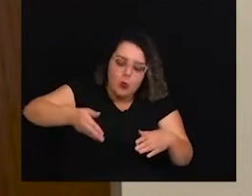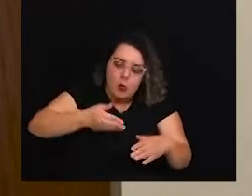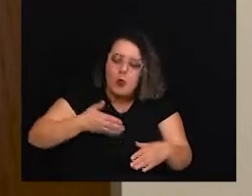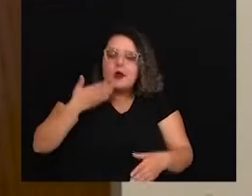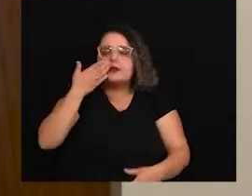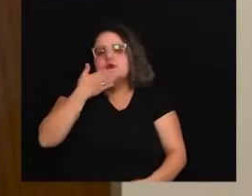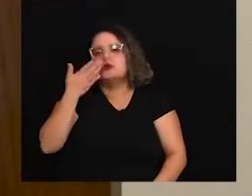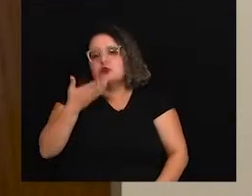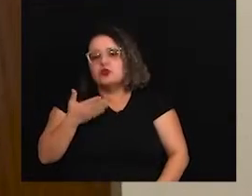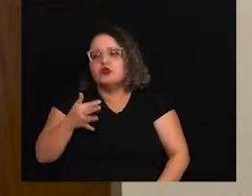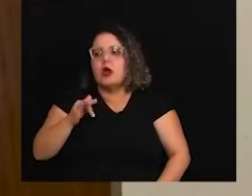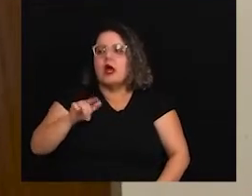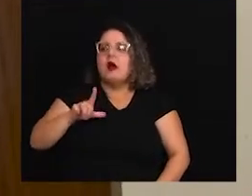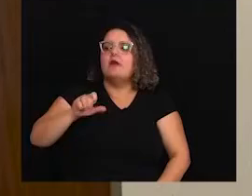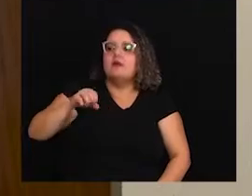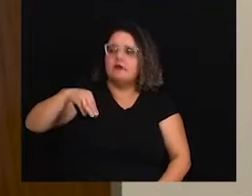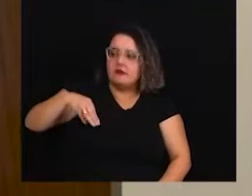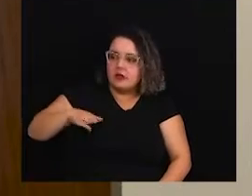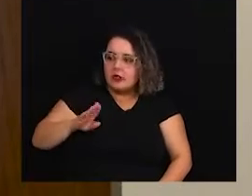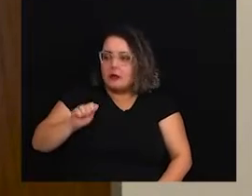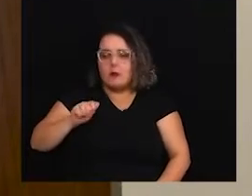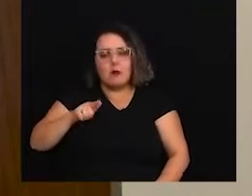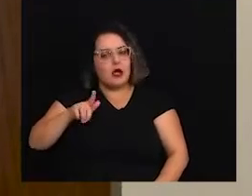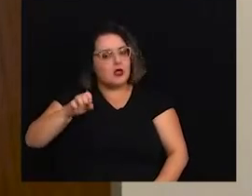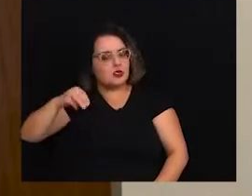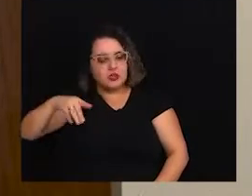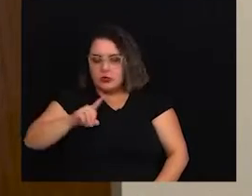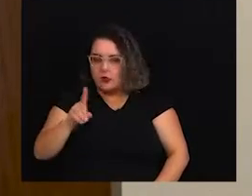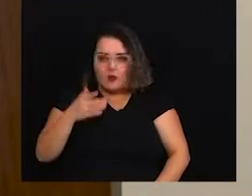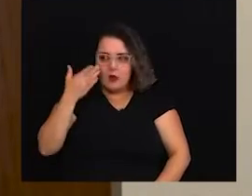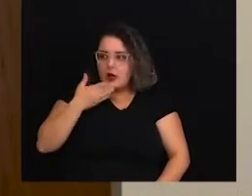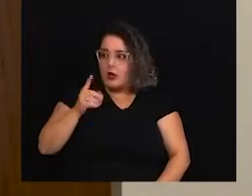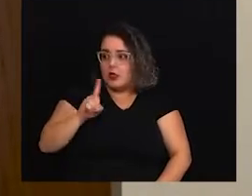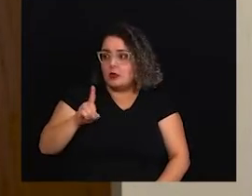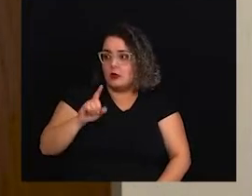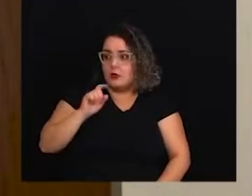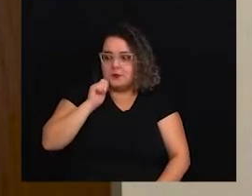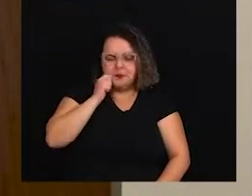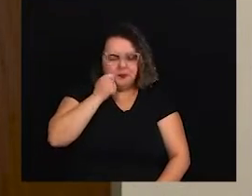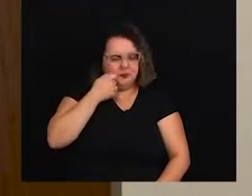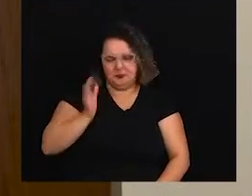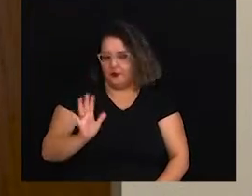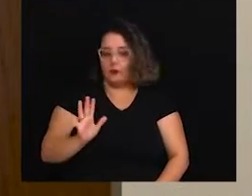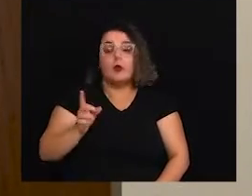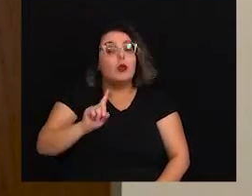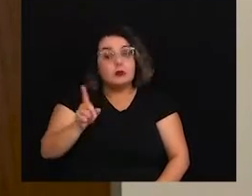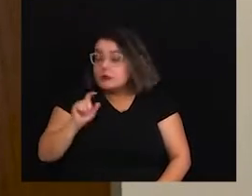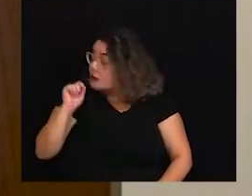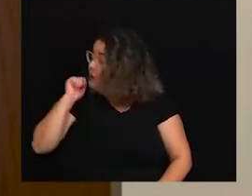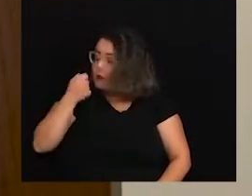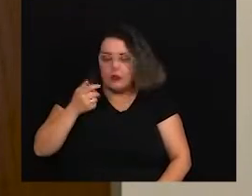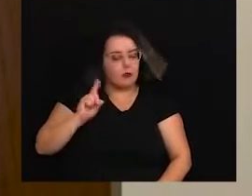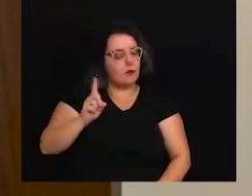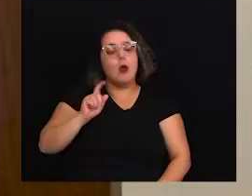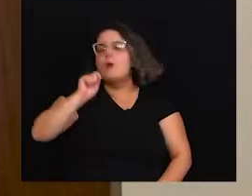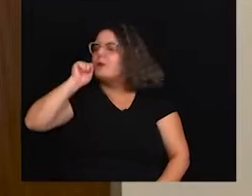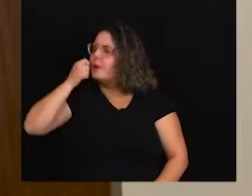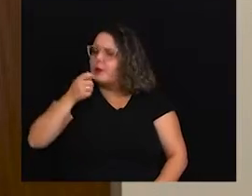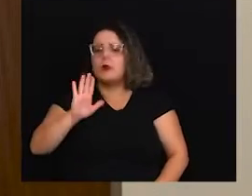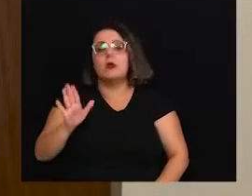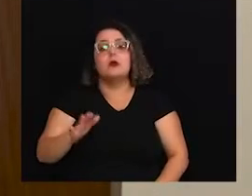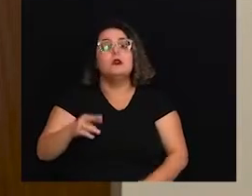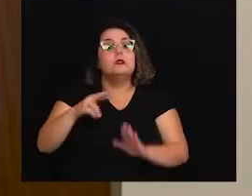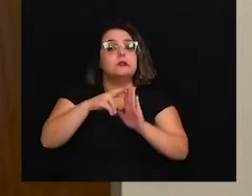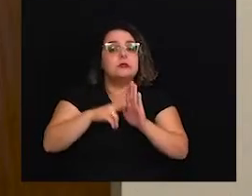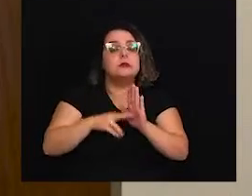açúcar naquele processo de flambar. Da flambagem. Não fica. E não tá amargo. Não fica amargo. Não fica amargo. Se o pessoal,